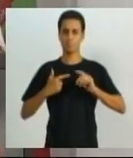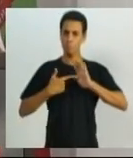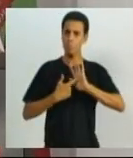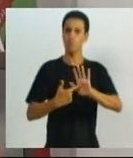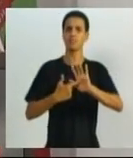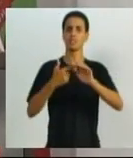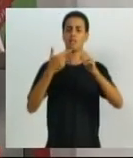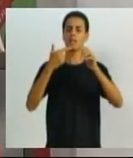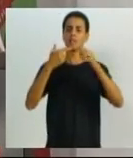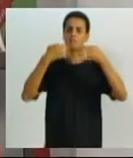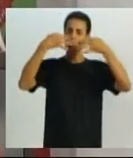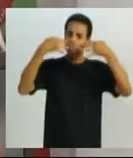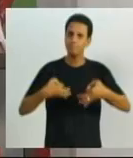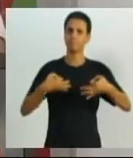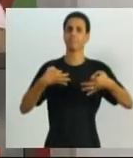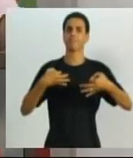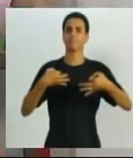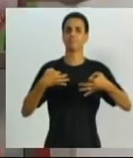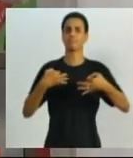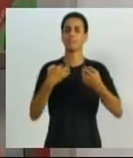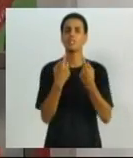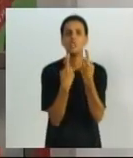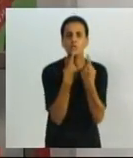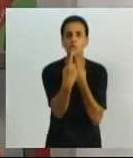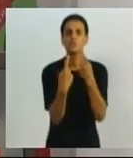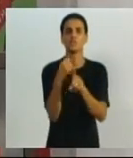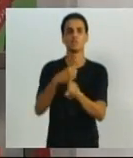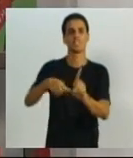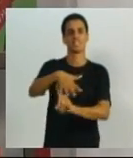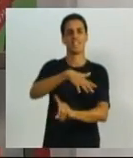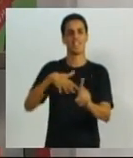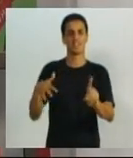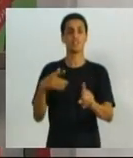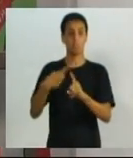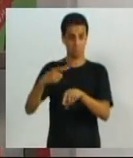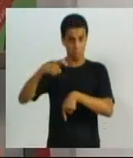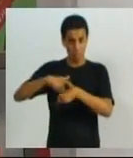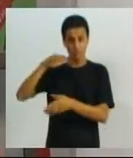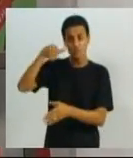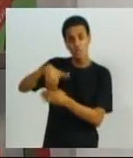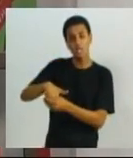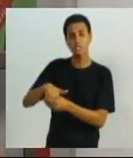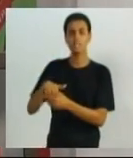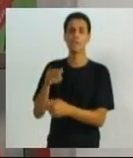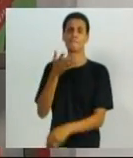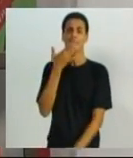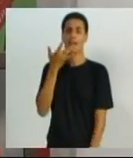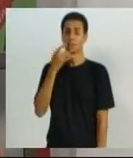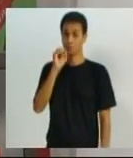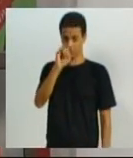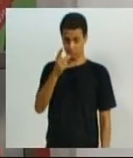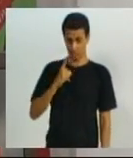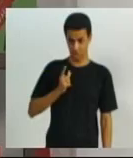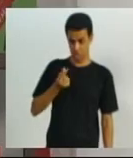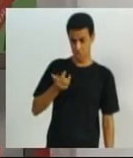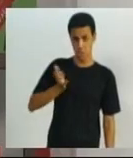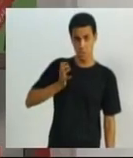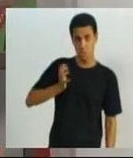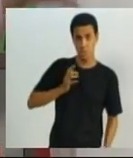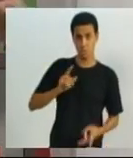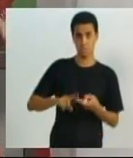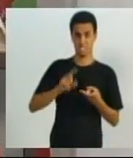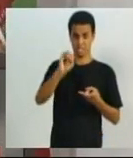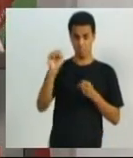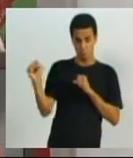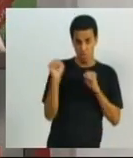a sociedade. Porque na eleição é fácil, né, quando você tem o poder econômico, financeiro e político, fazer uma interferência